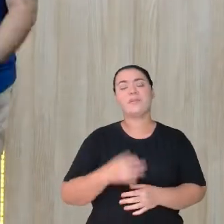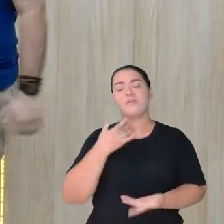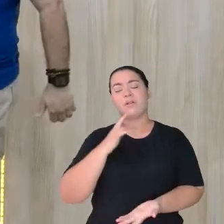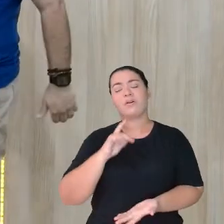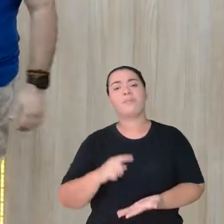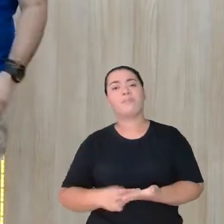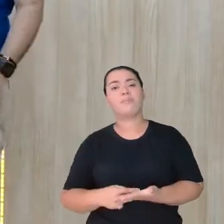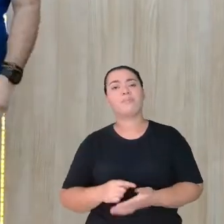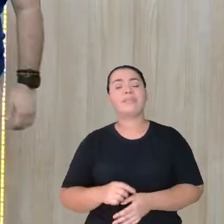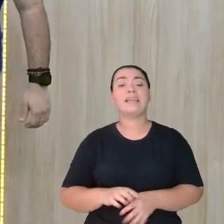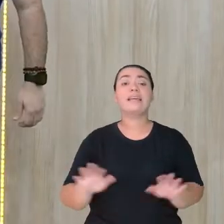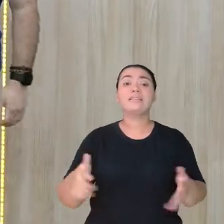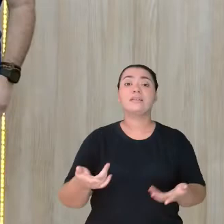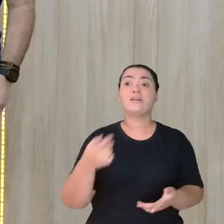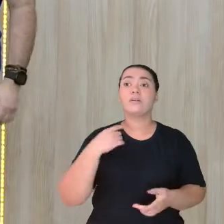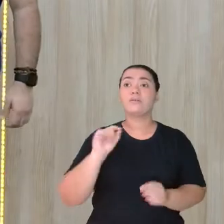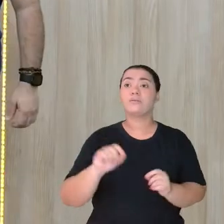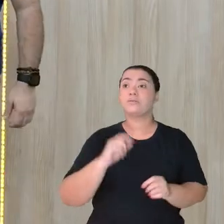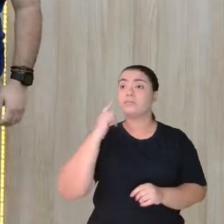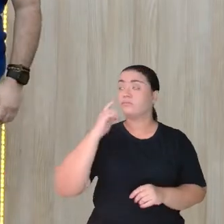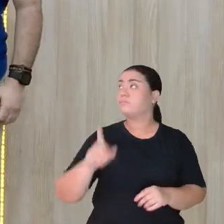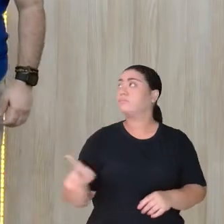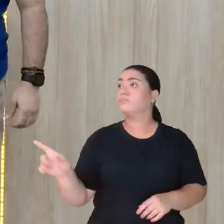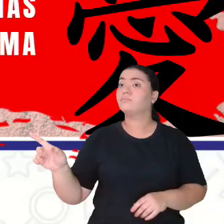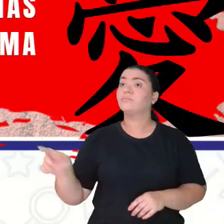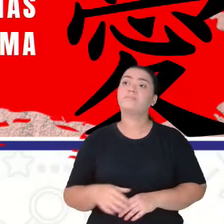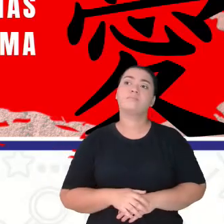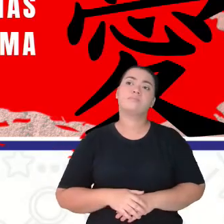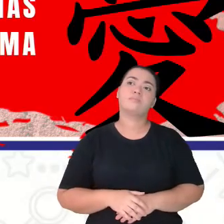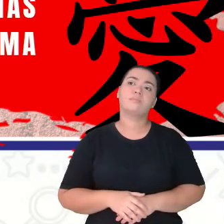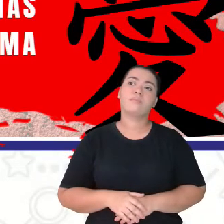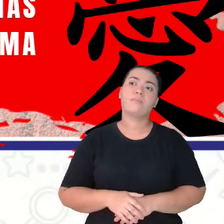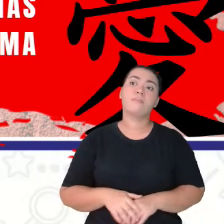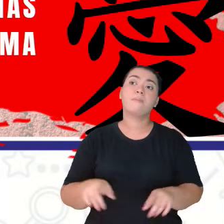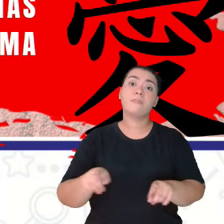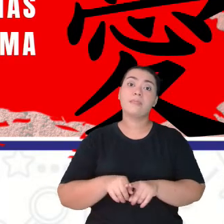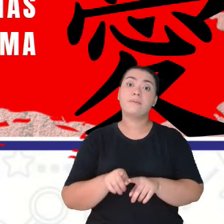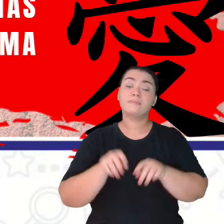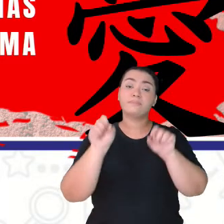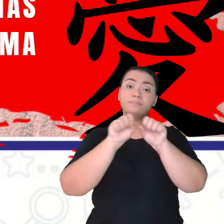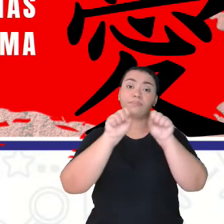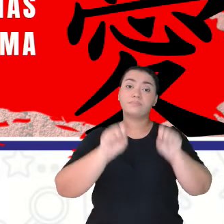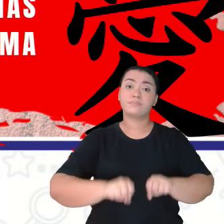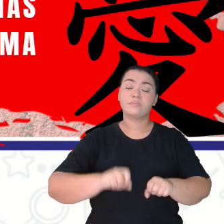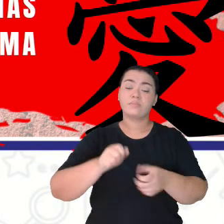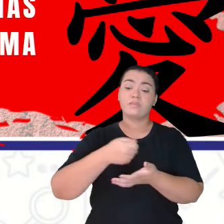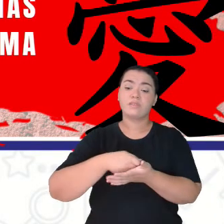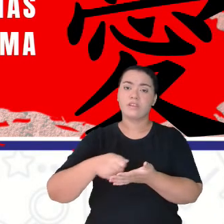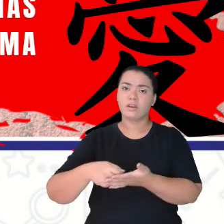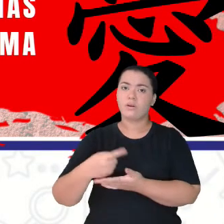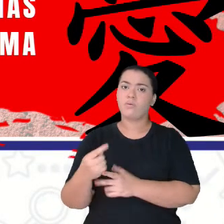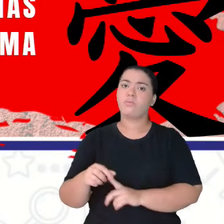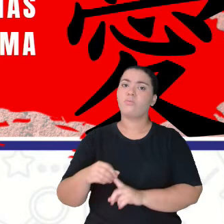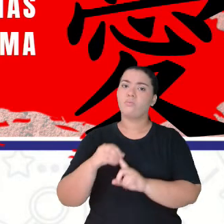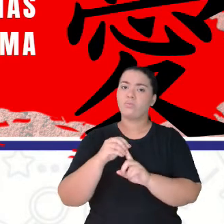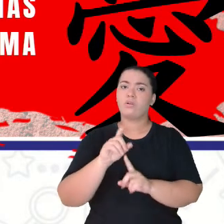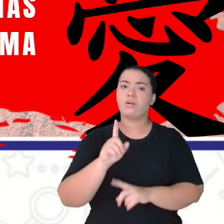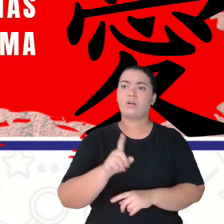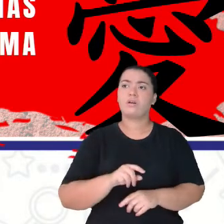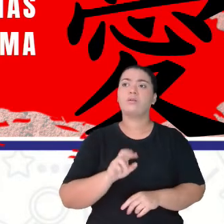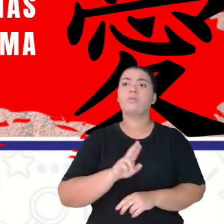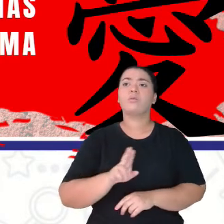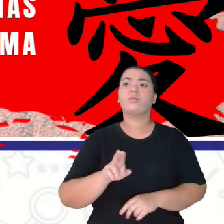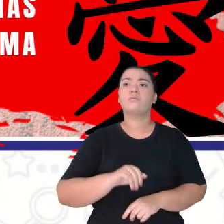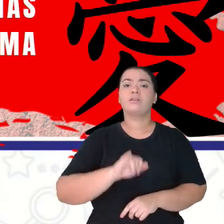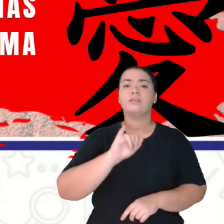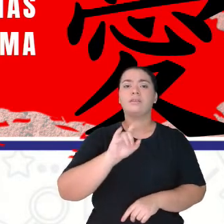sentido, aí, ó, o que é que a gente tem? O sistema de escrita, né, era um sistema único, né, o ideograma.